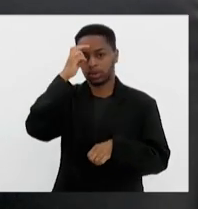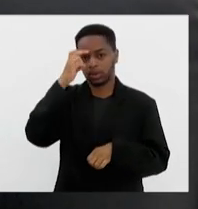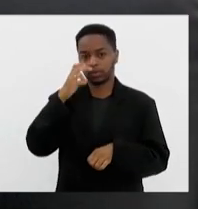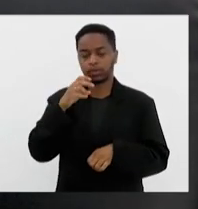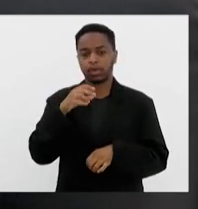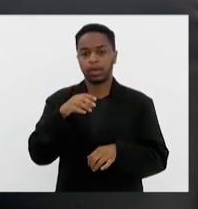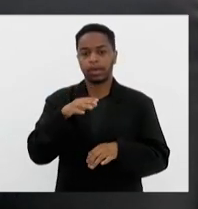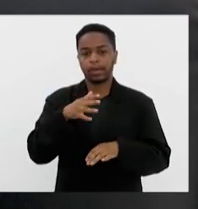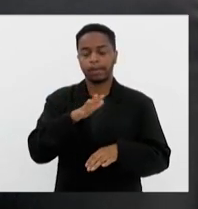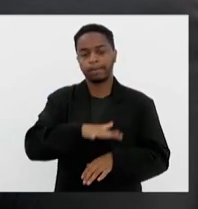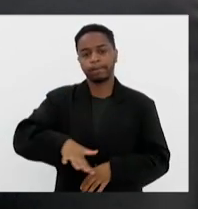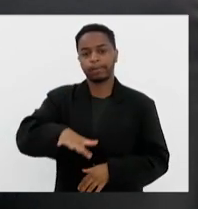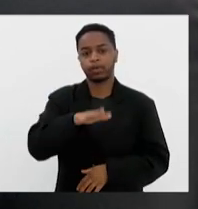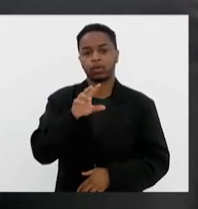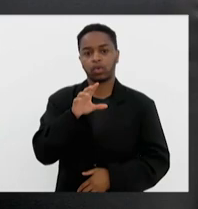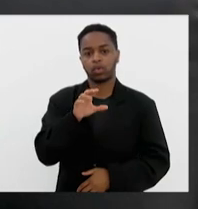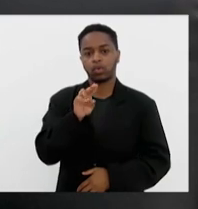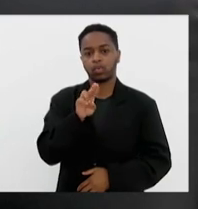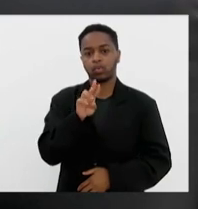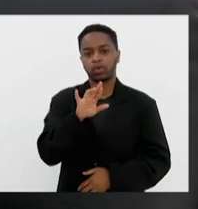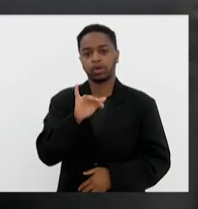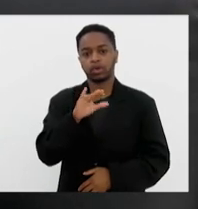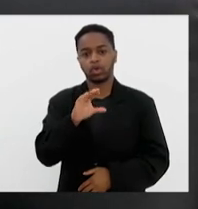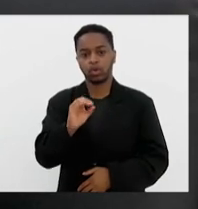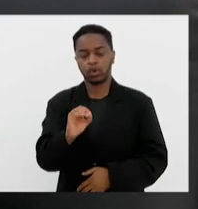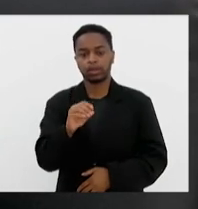Curió, localizado em Paracambi, RJ.